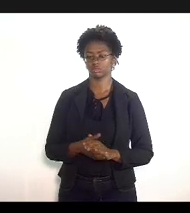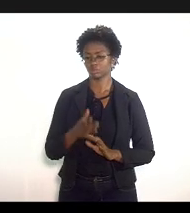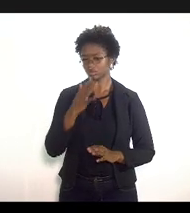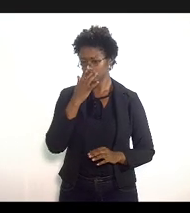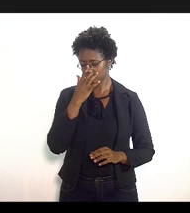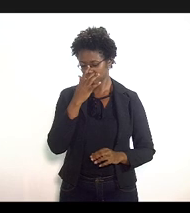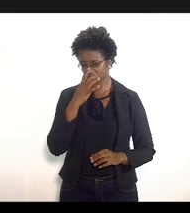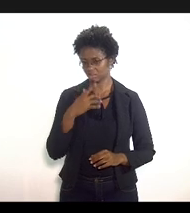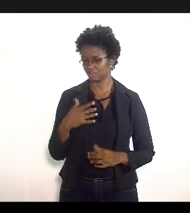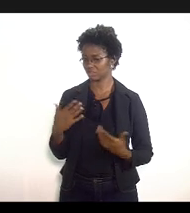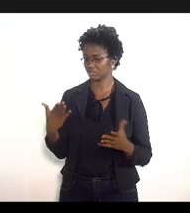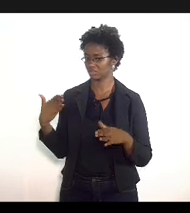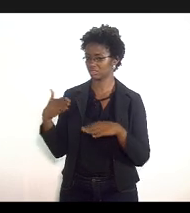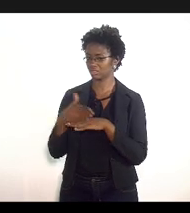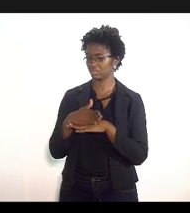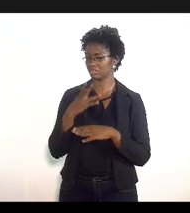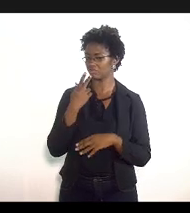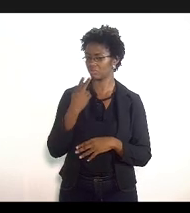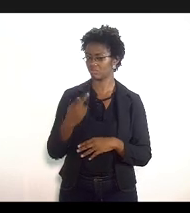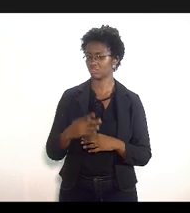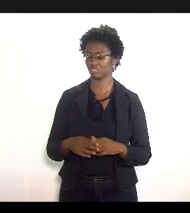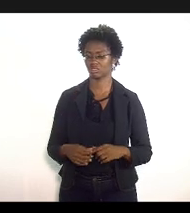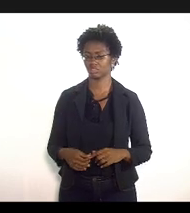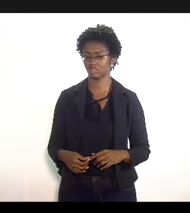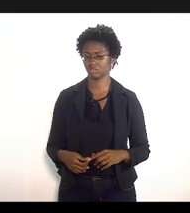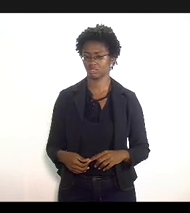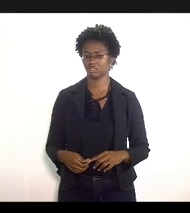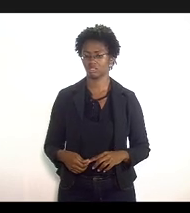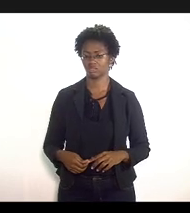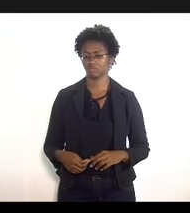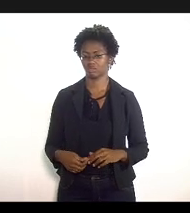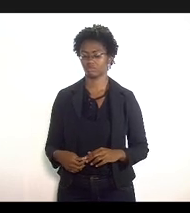E tem alguém entrando.